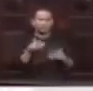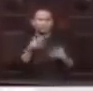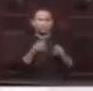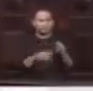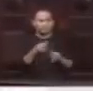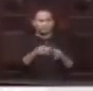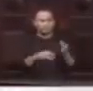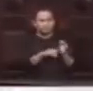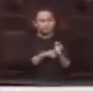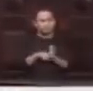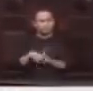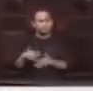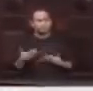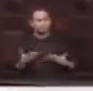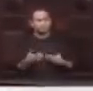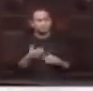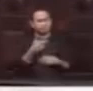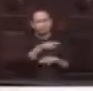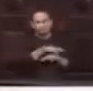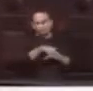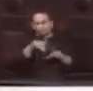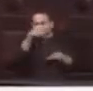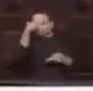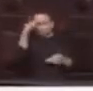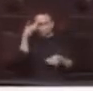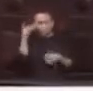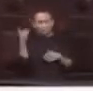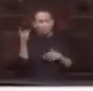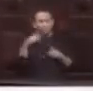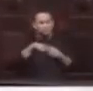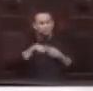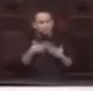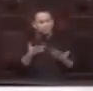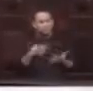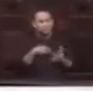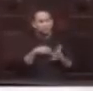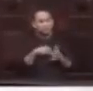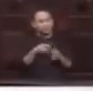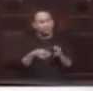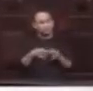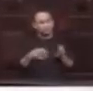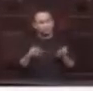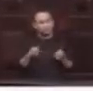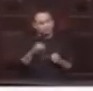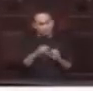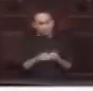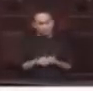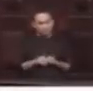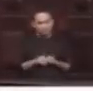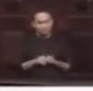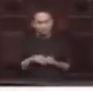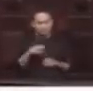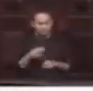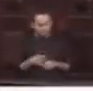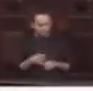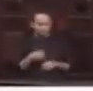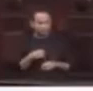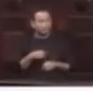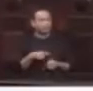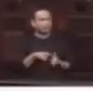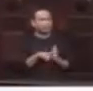a bancada do PSOL vai recorrer. Vai recorrer. Claro que vai recorrer. É direito.